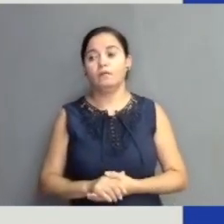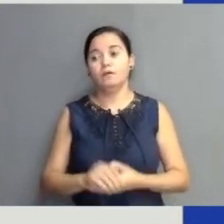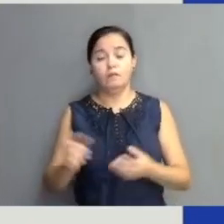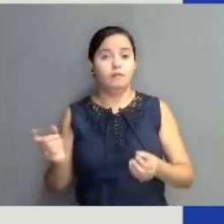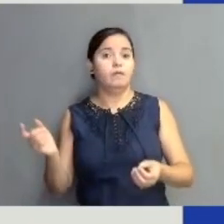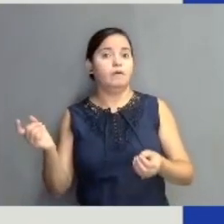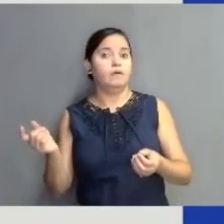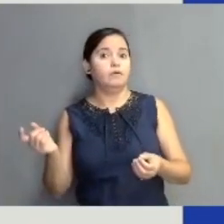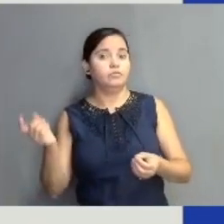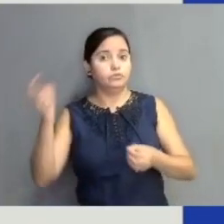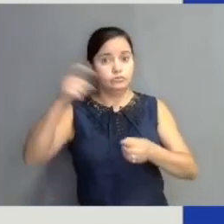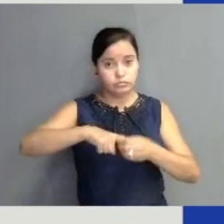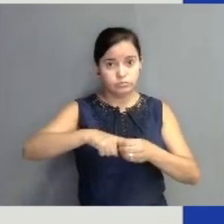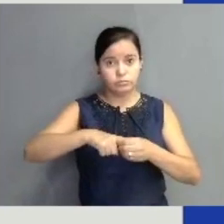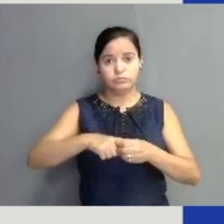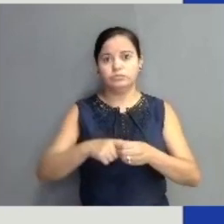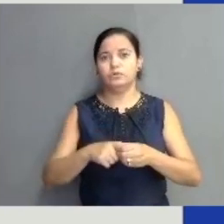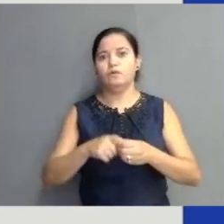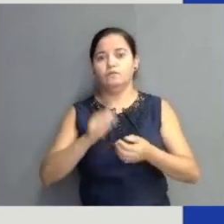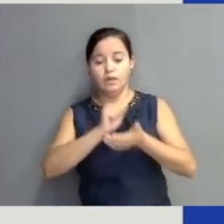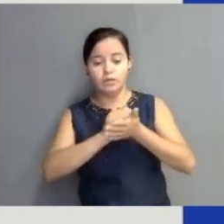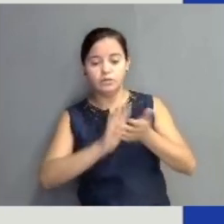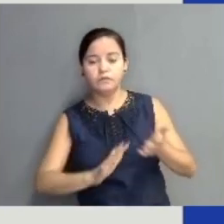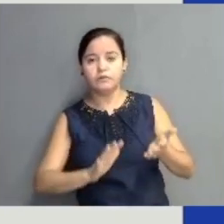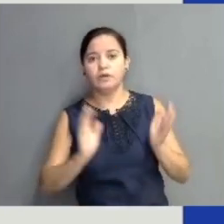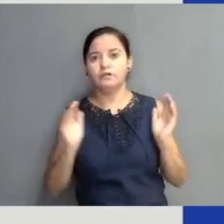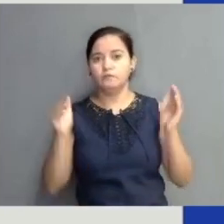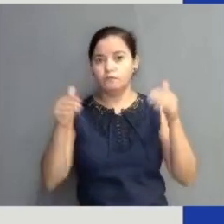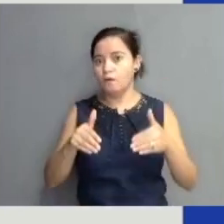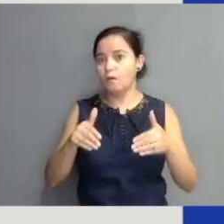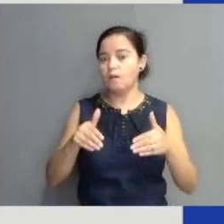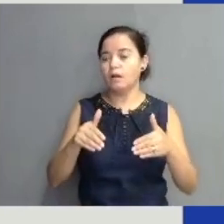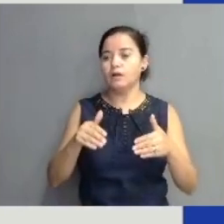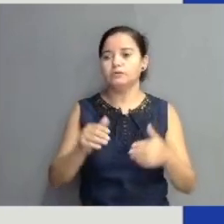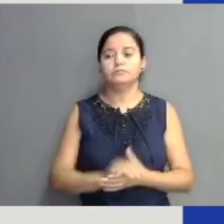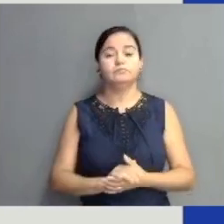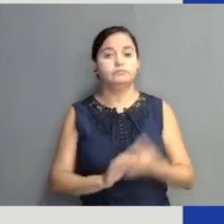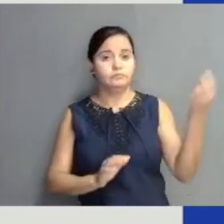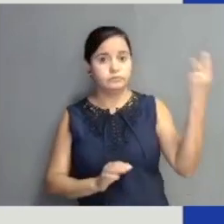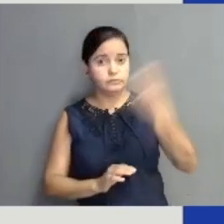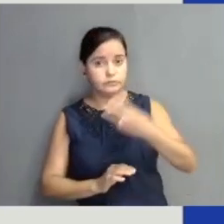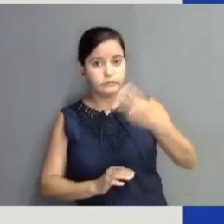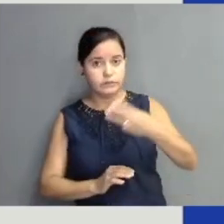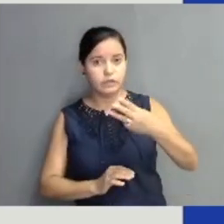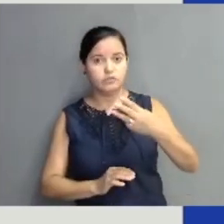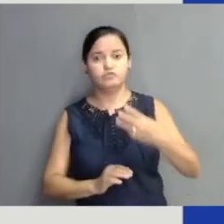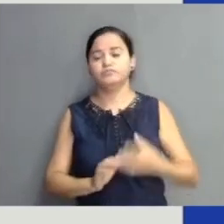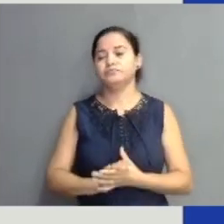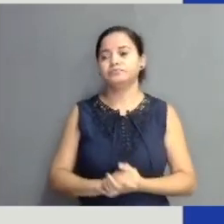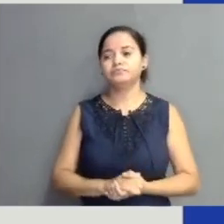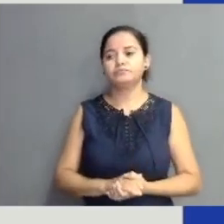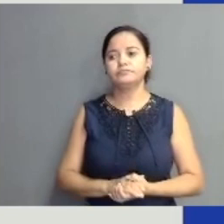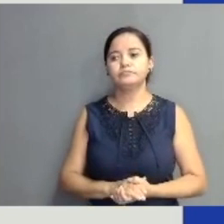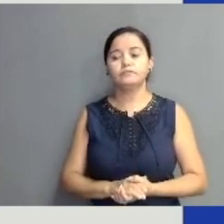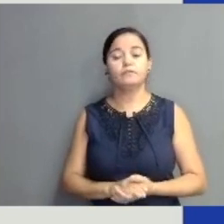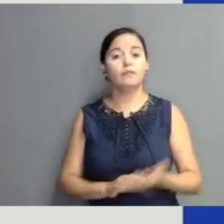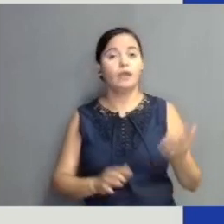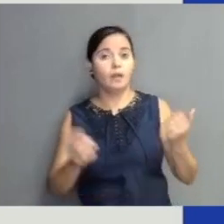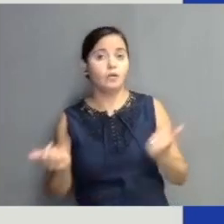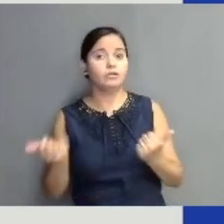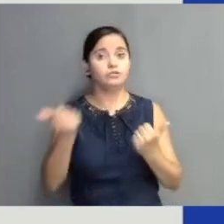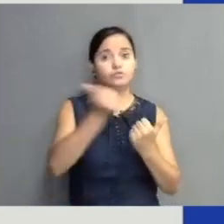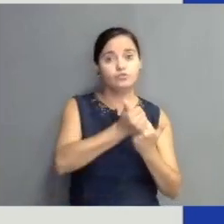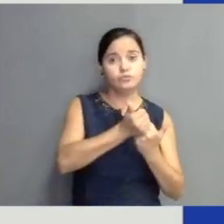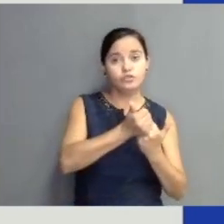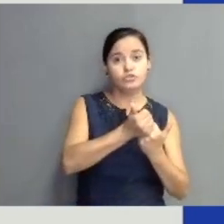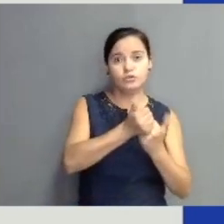Trazendo mais uma vez o nosso exercício, agora focando na questão número 3. No trecho abaixo, substitua a expressão